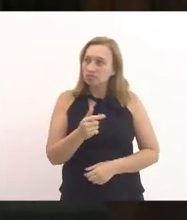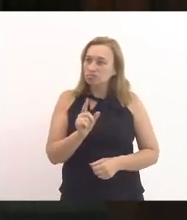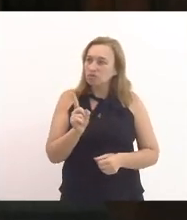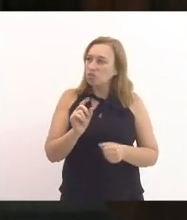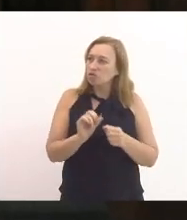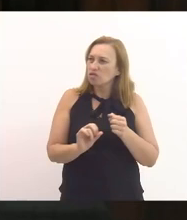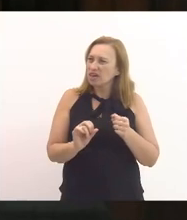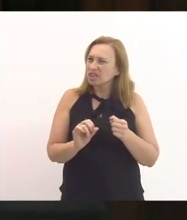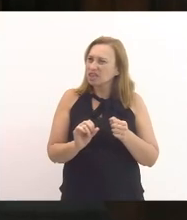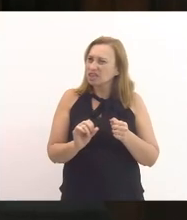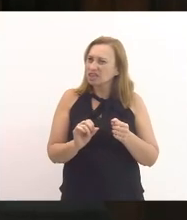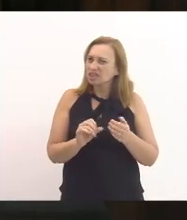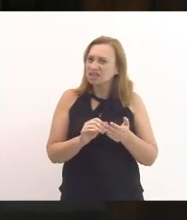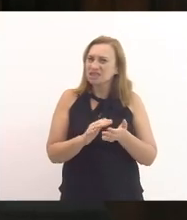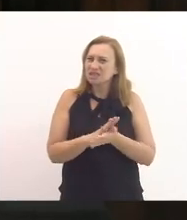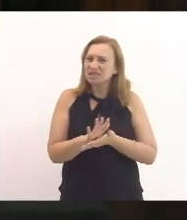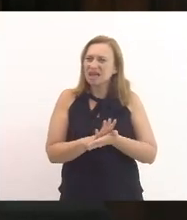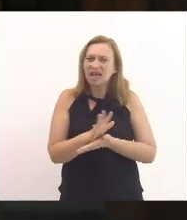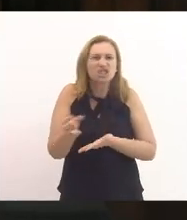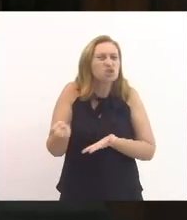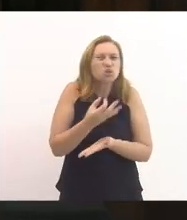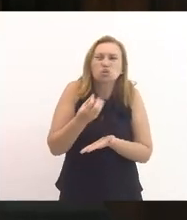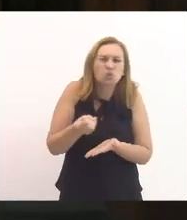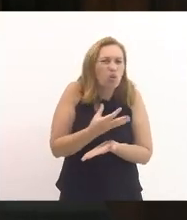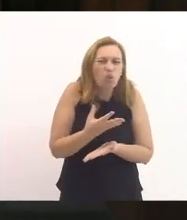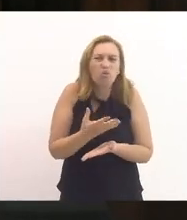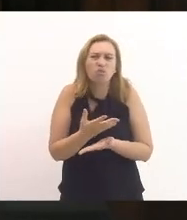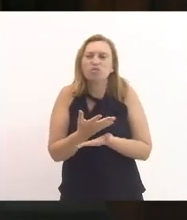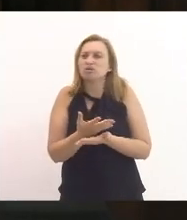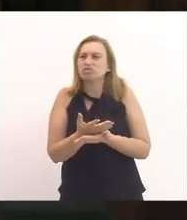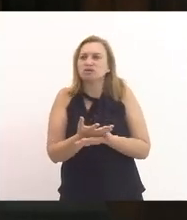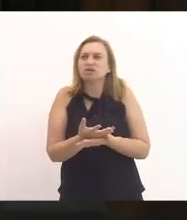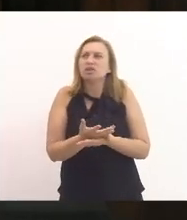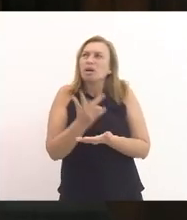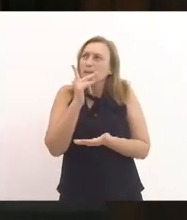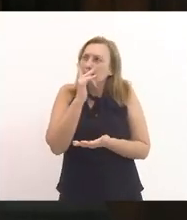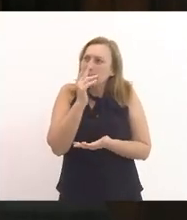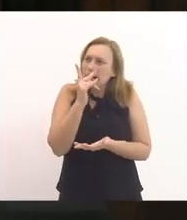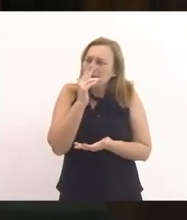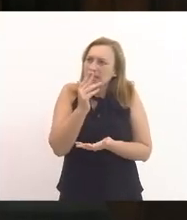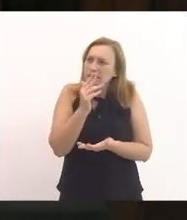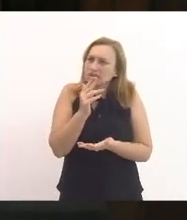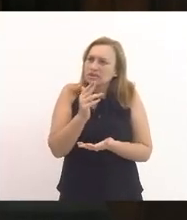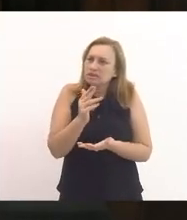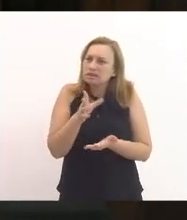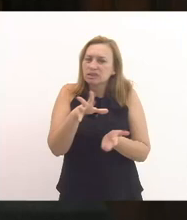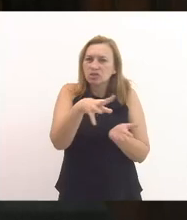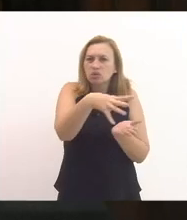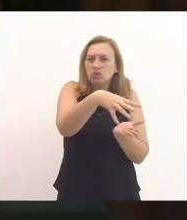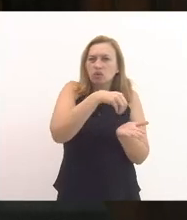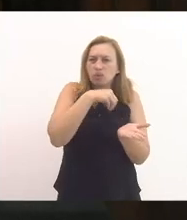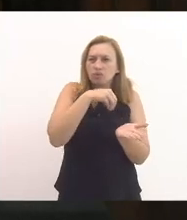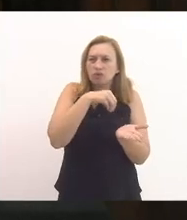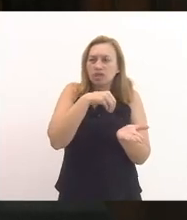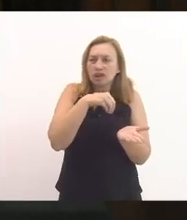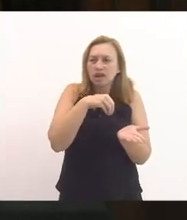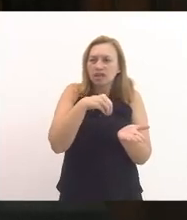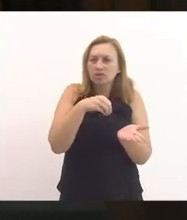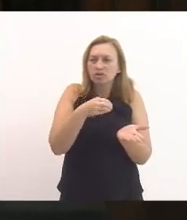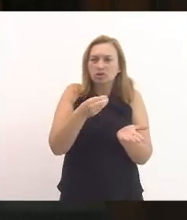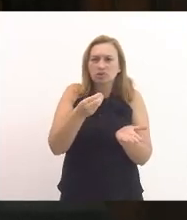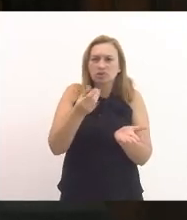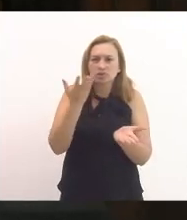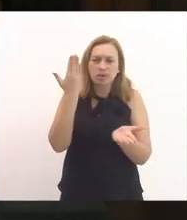nenhuma nenhuma grande novidade não foi trazido em uma grande novidade me parece até que foi copiado muito da parte anterior